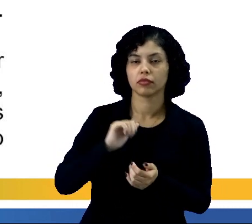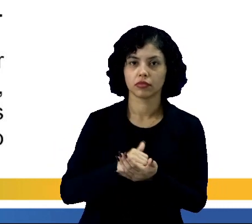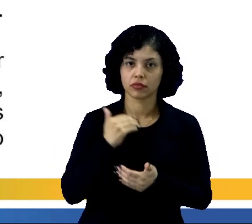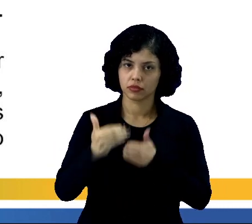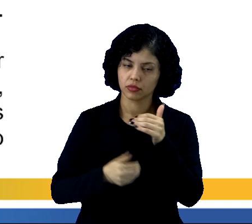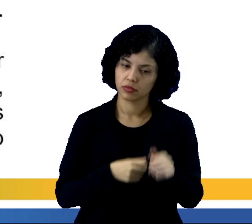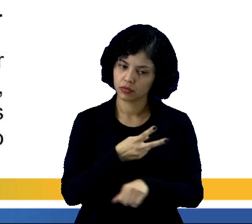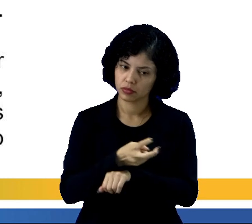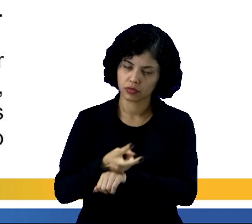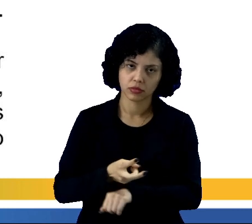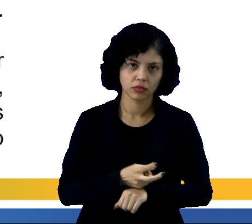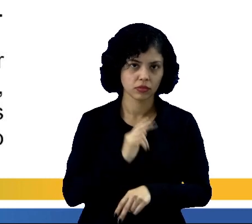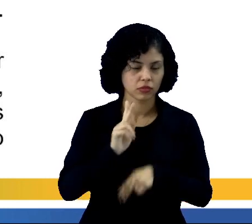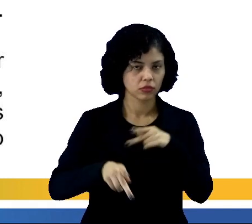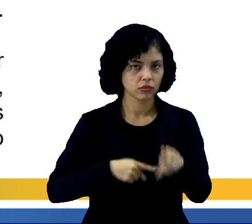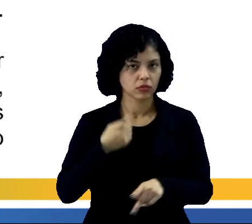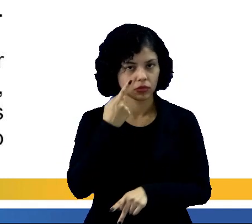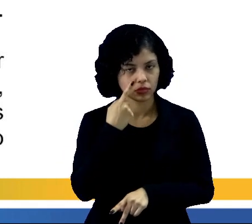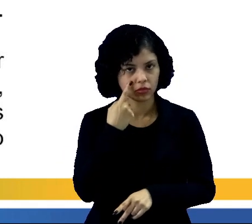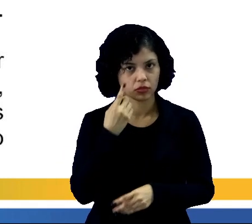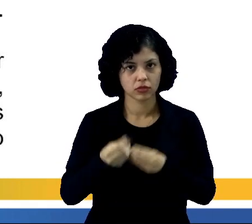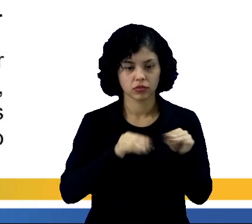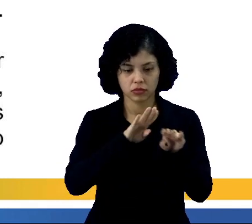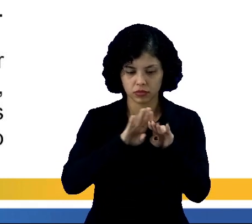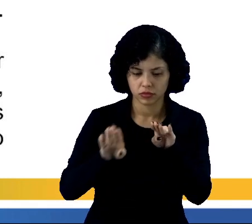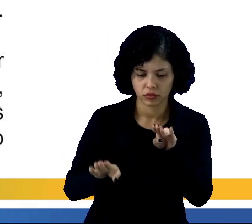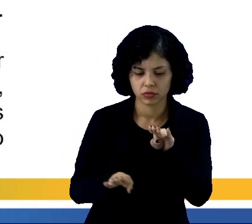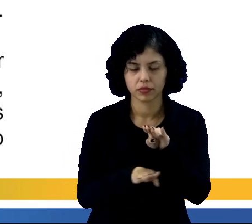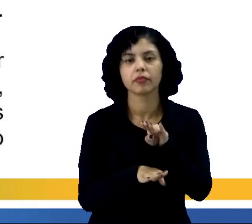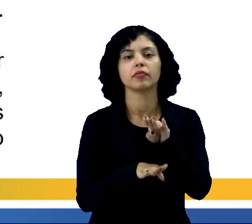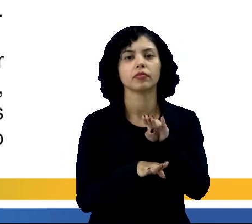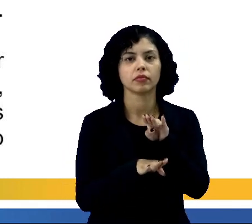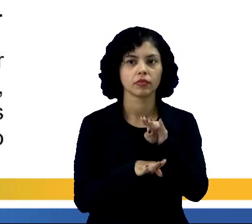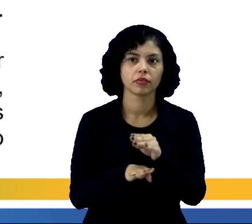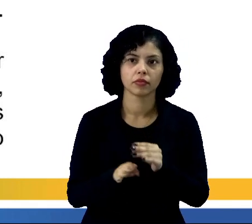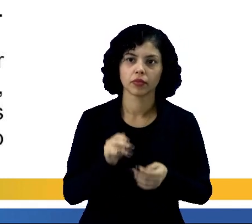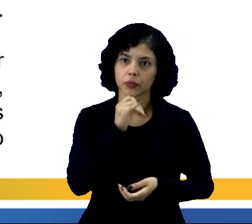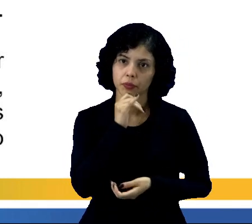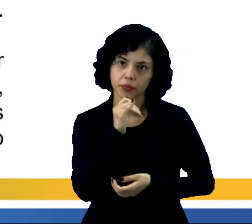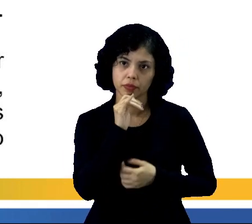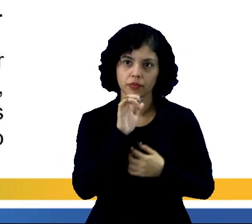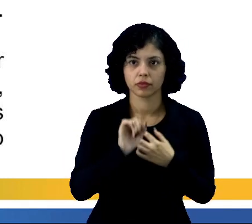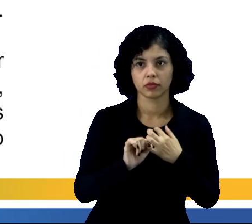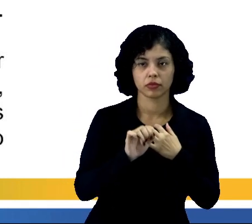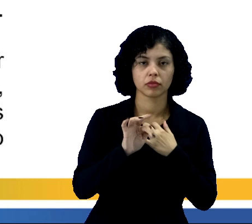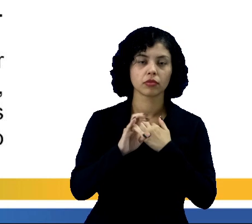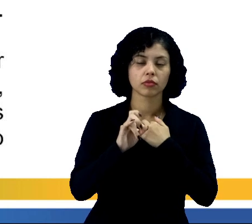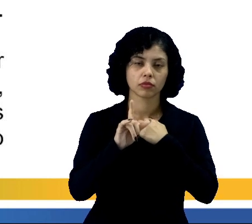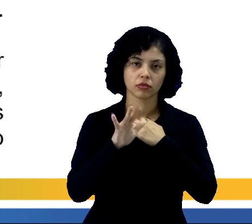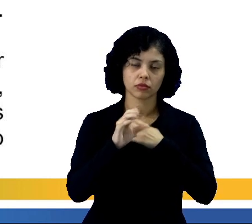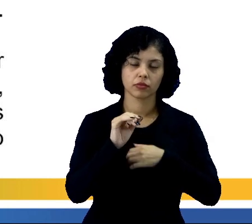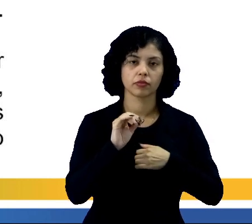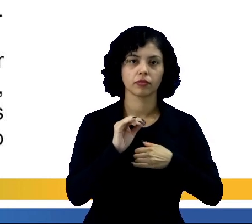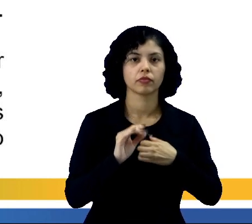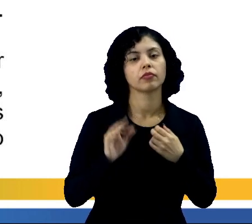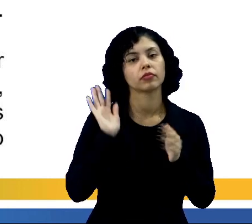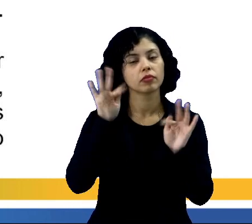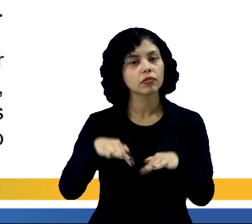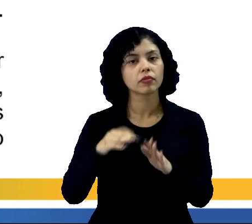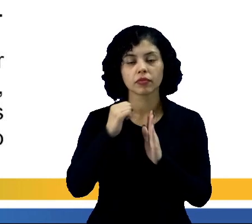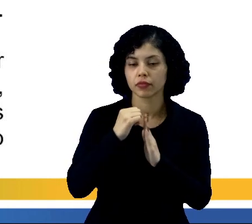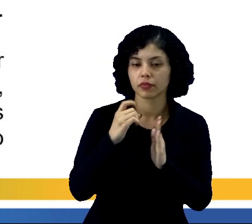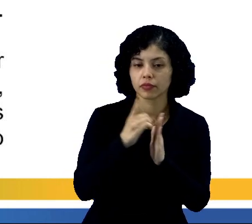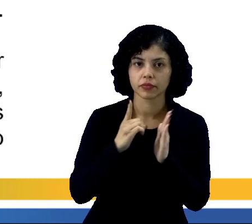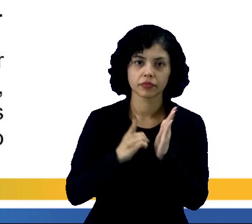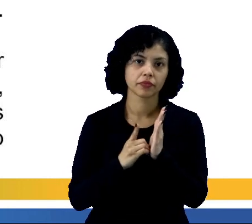meio da exploração de povos enxergados como inferiores também, como os eslavos, por exemplo. E aí, no final da década de